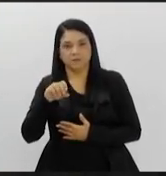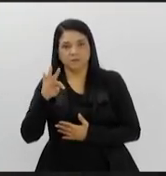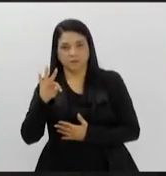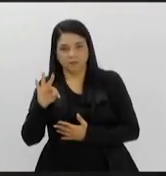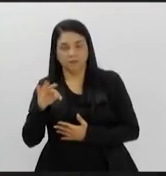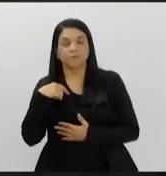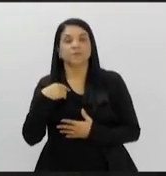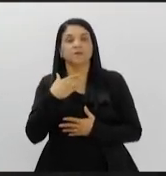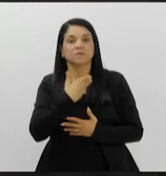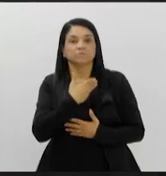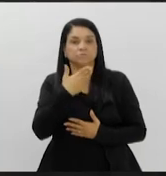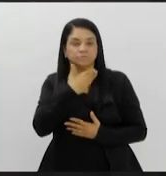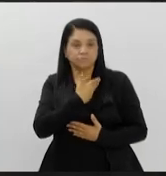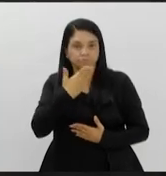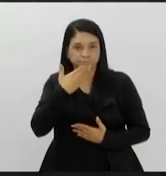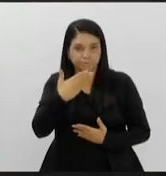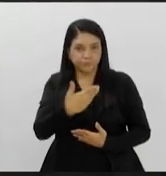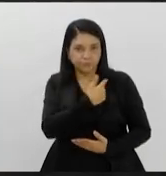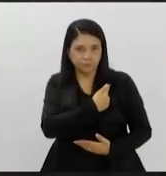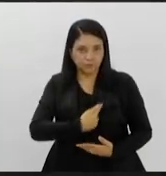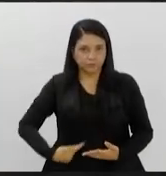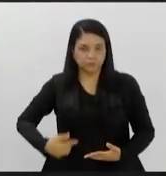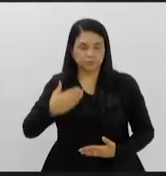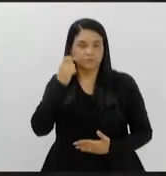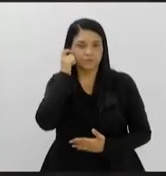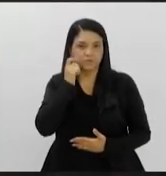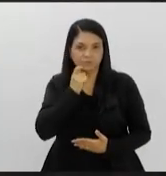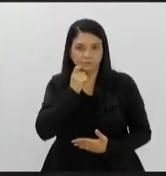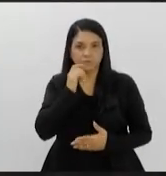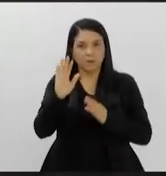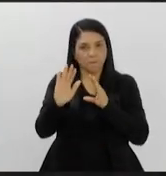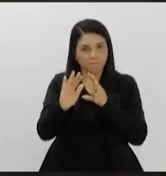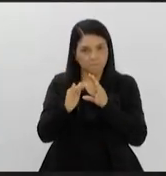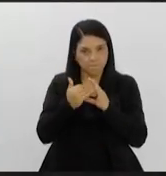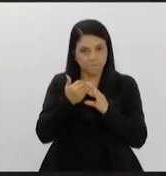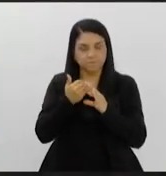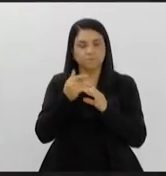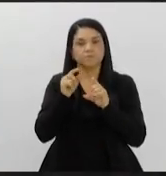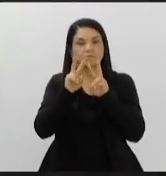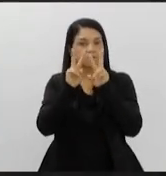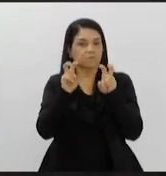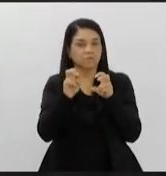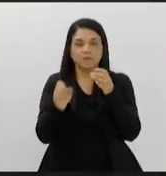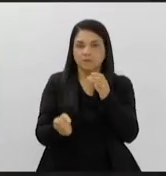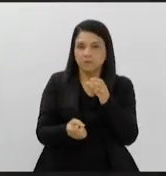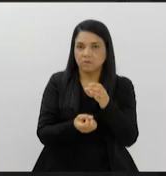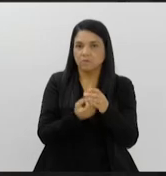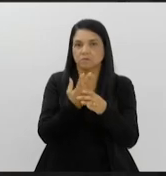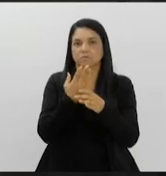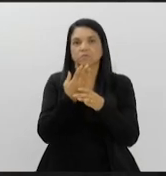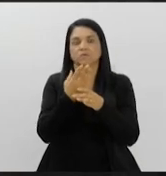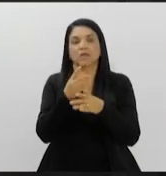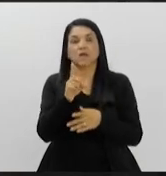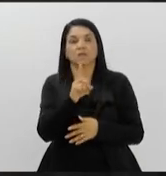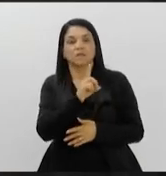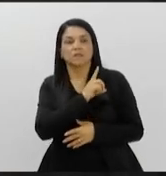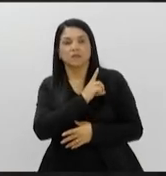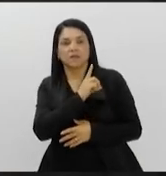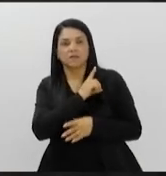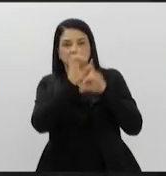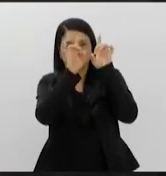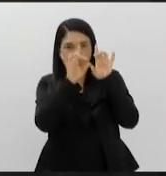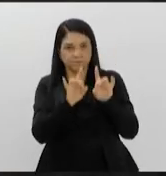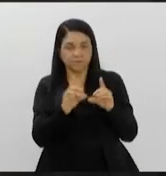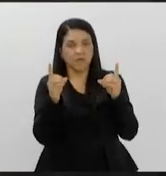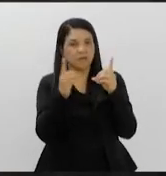excelentíssimo senhor governador Cláudio Bonfim de Castro e Silva o envio de mensagem dispondo sobre a criação de uma delegacia especializada